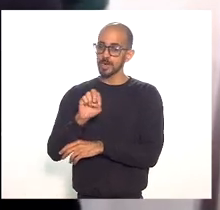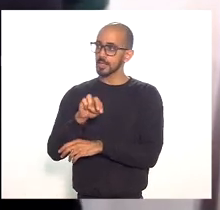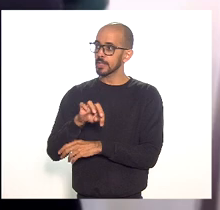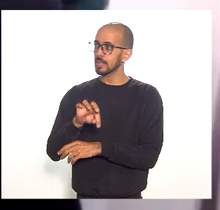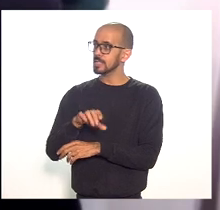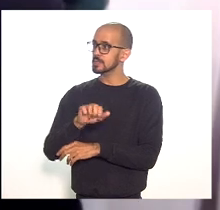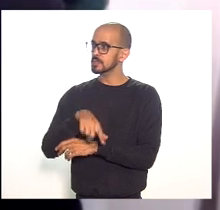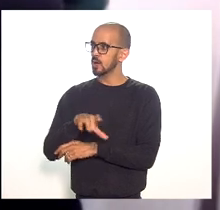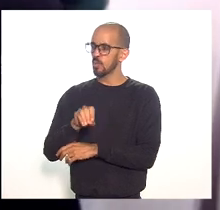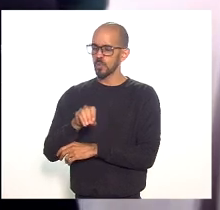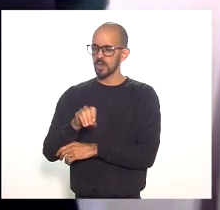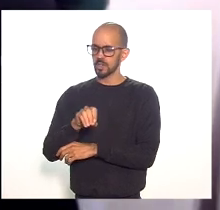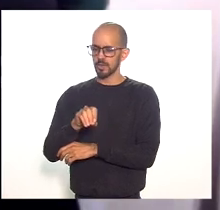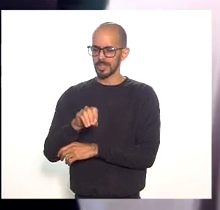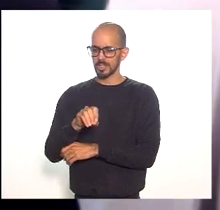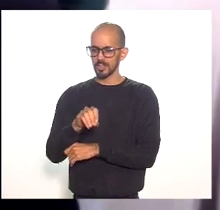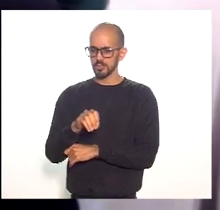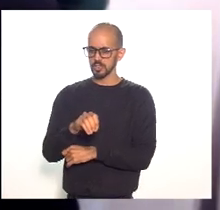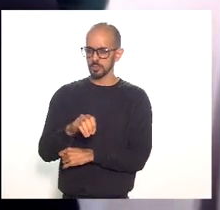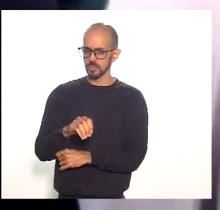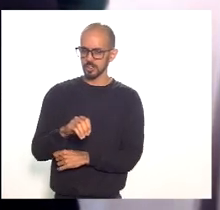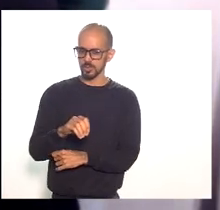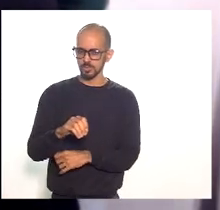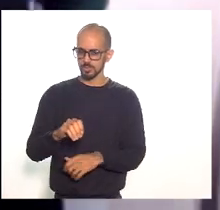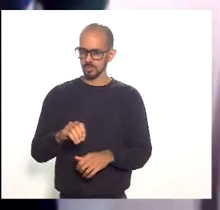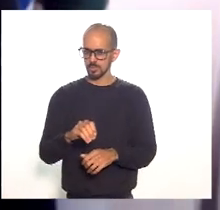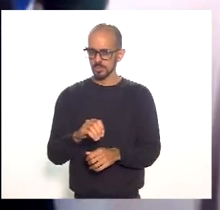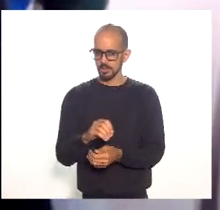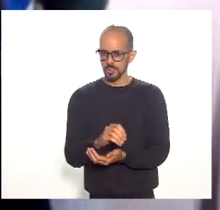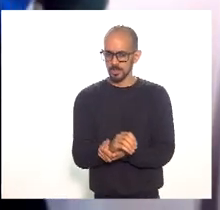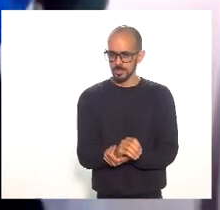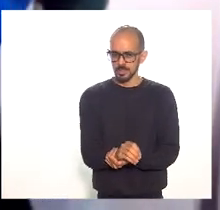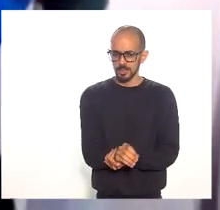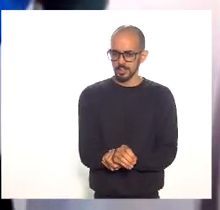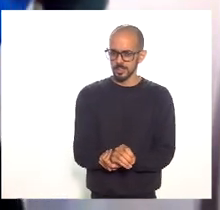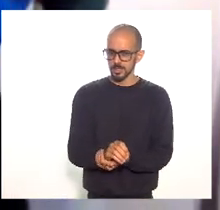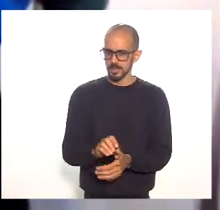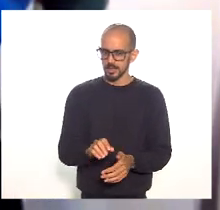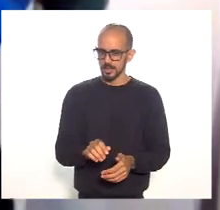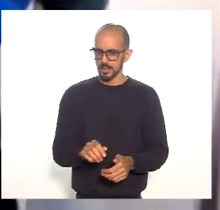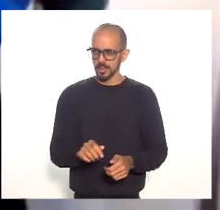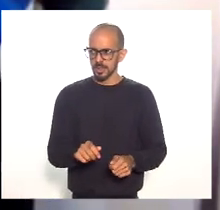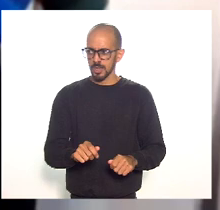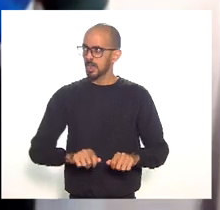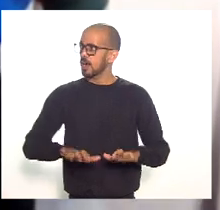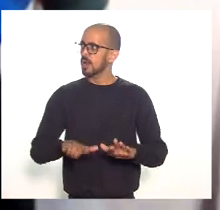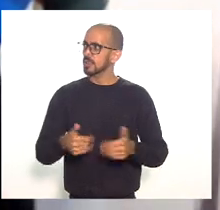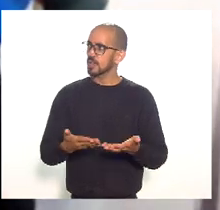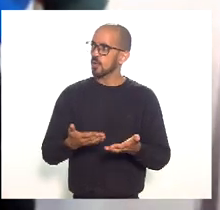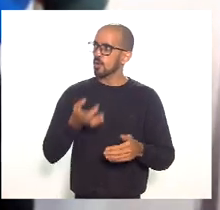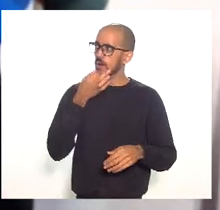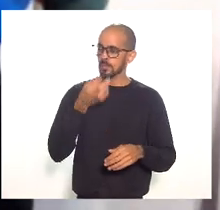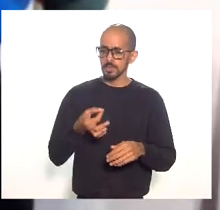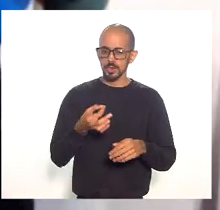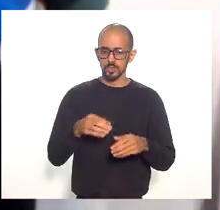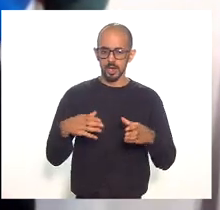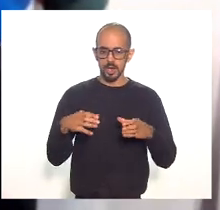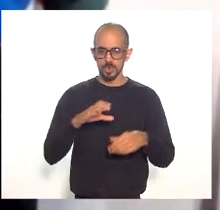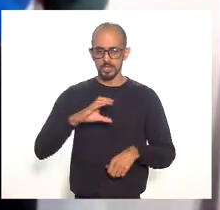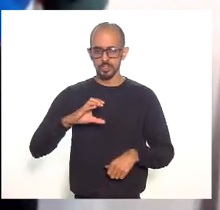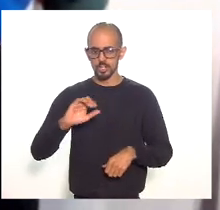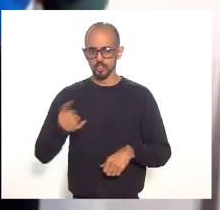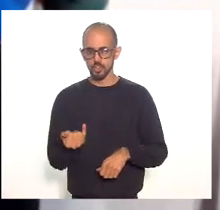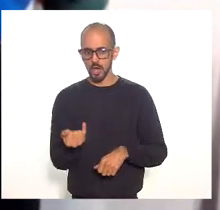por intolerância religiosa, ocorrido no Estado do Rio de Janeiro. Pendendo de pareceres das comissões da Constituição e Justiça,